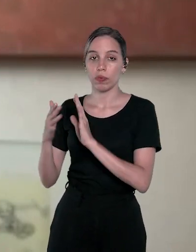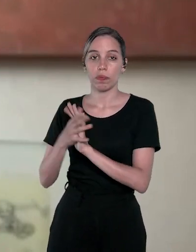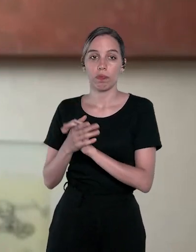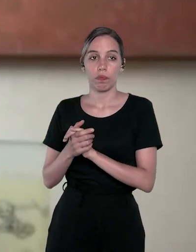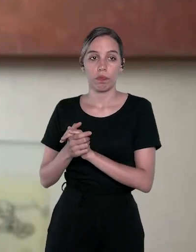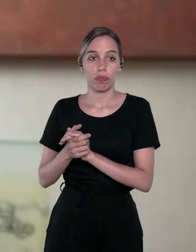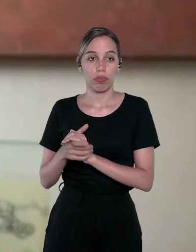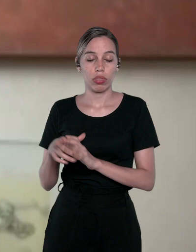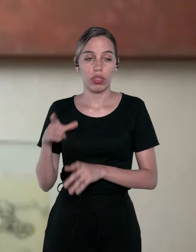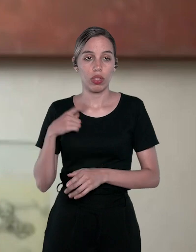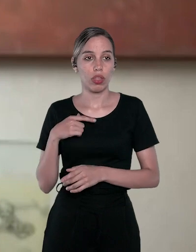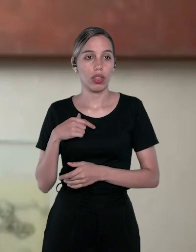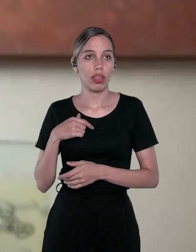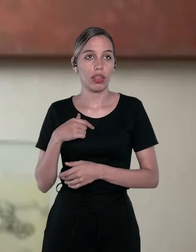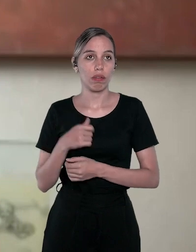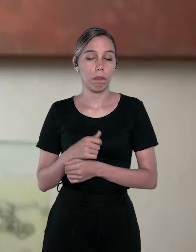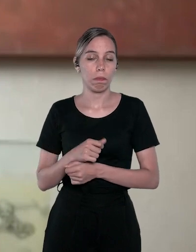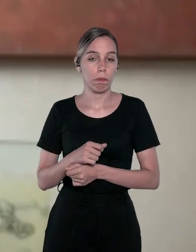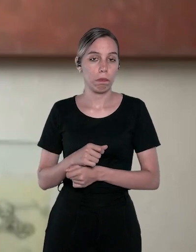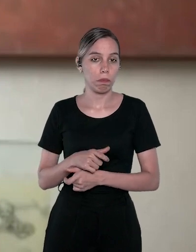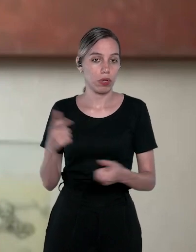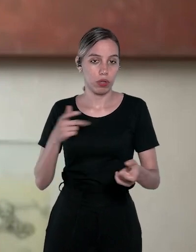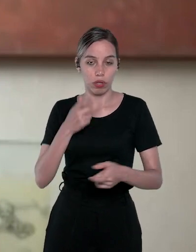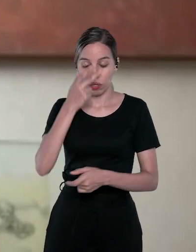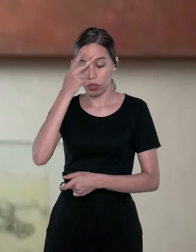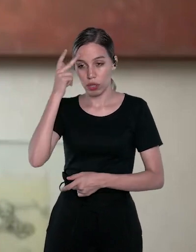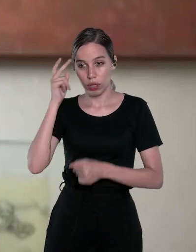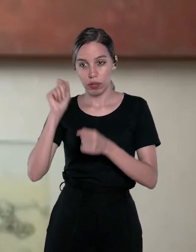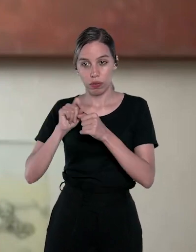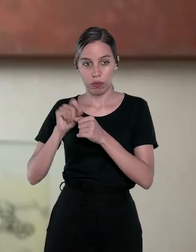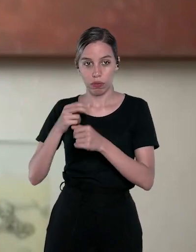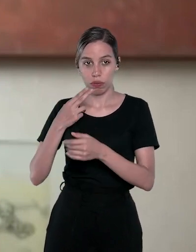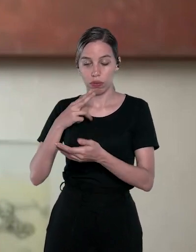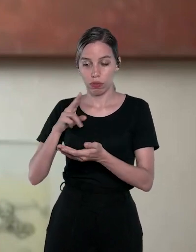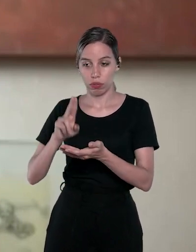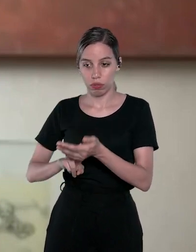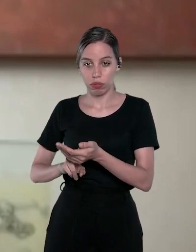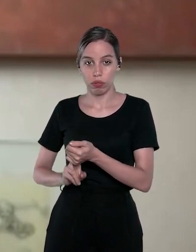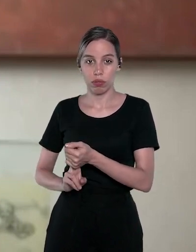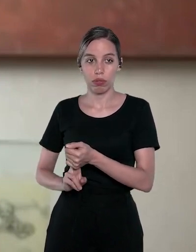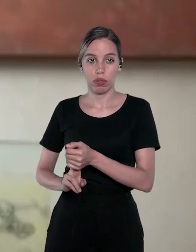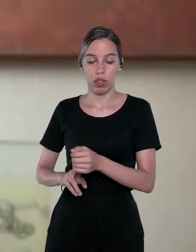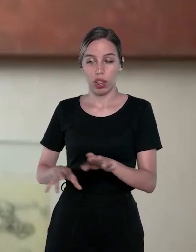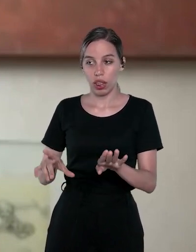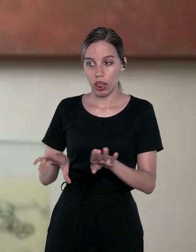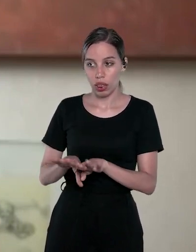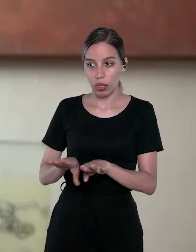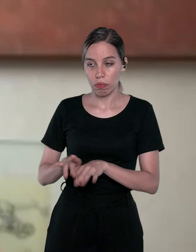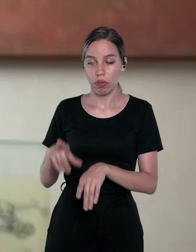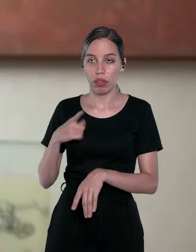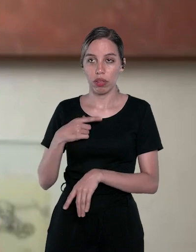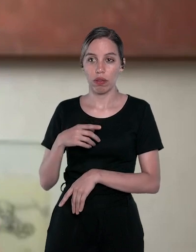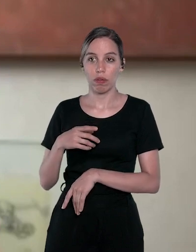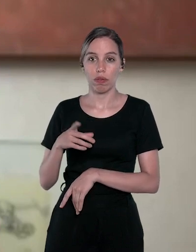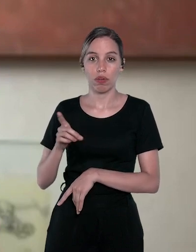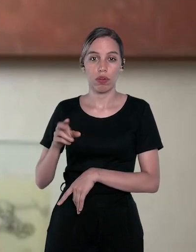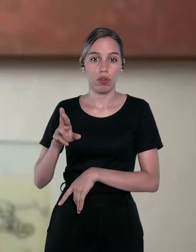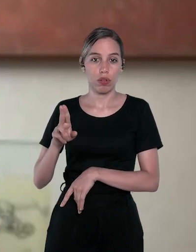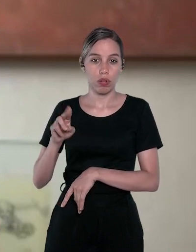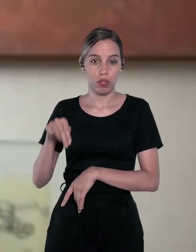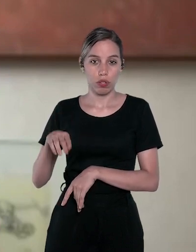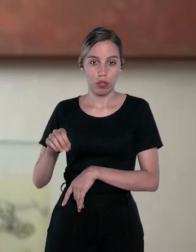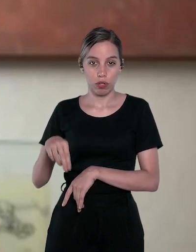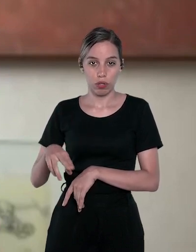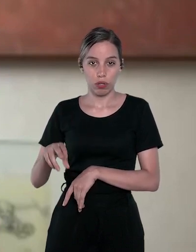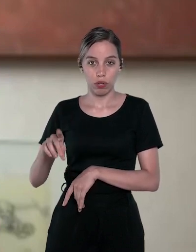grandes colaboradores, recebemos um bilhetinho de incentivo do Carlos Drummond, e, enfim, uma série